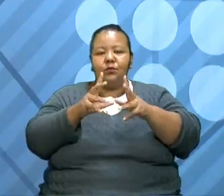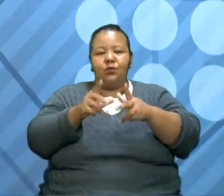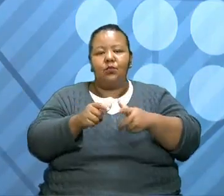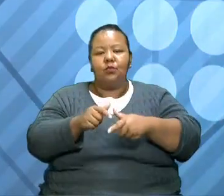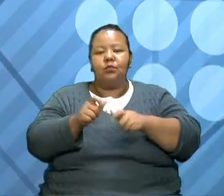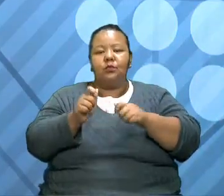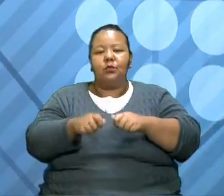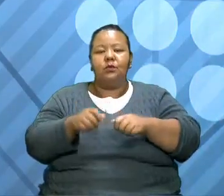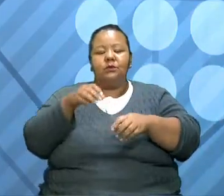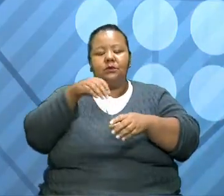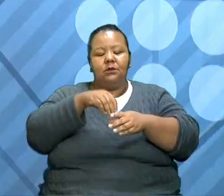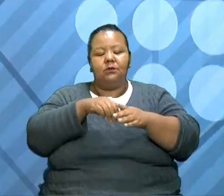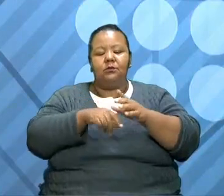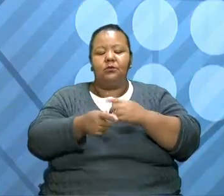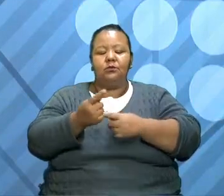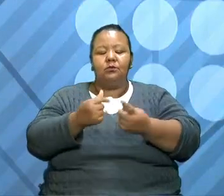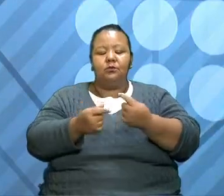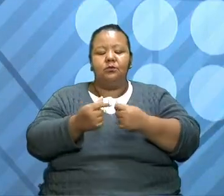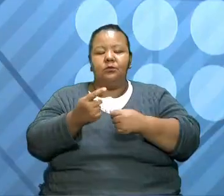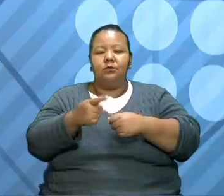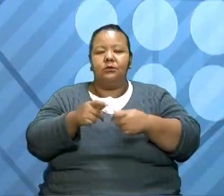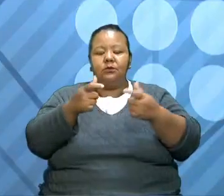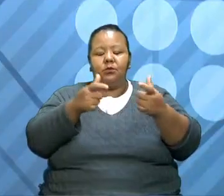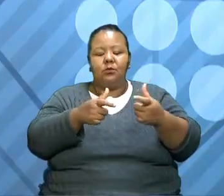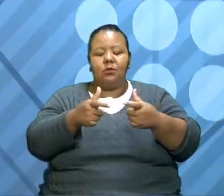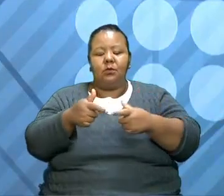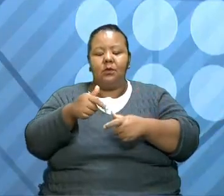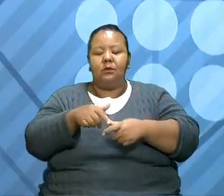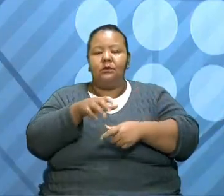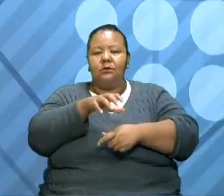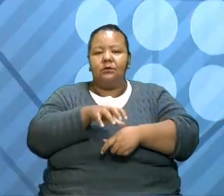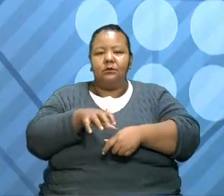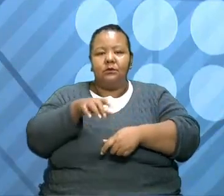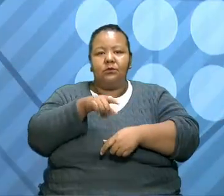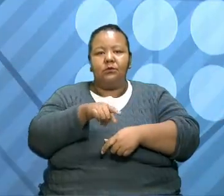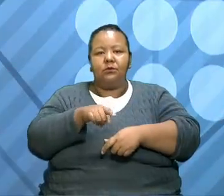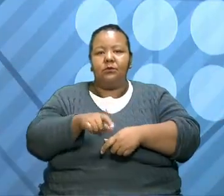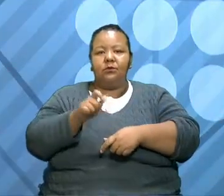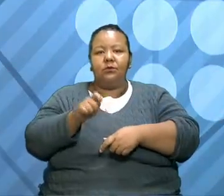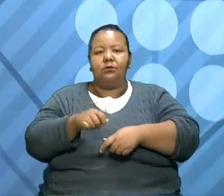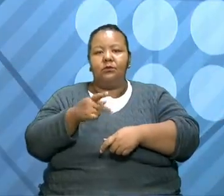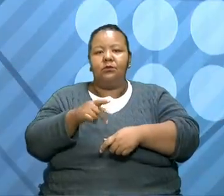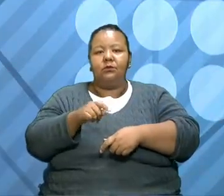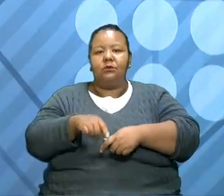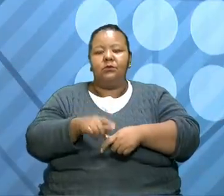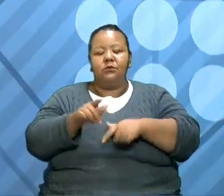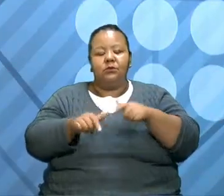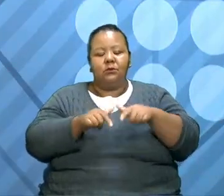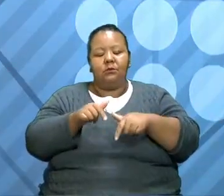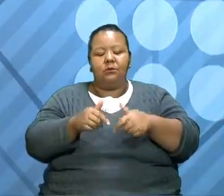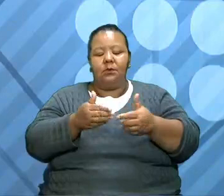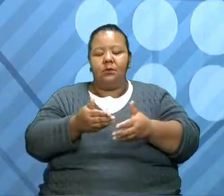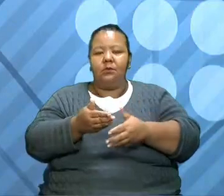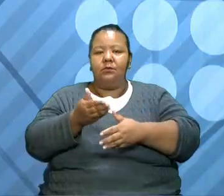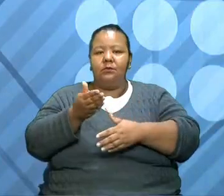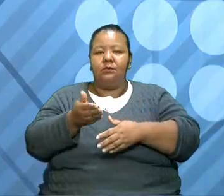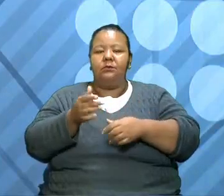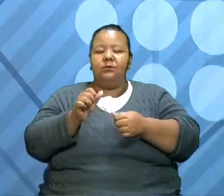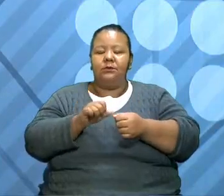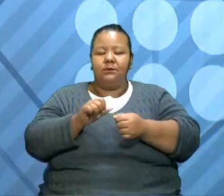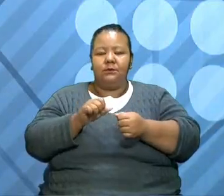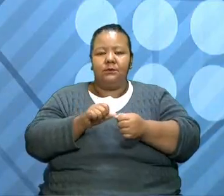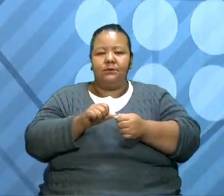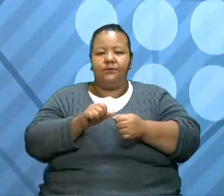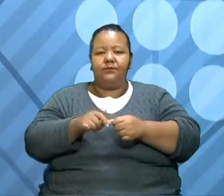então, as funções administrativas no seu ambiente, no seu setor. Se não dá no seu setor, no seu trabalho, naquele trabalho que você